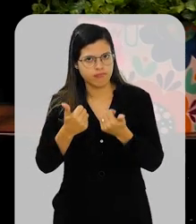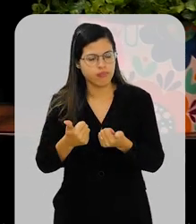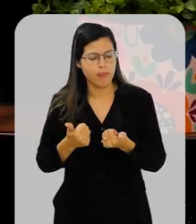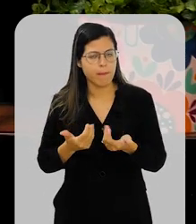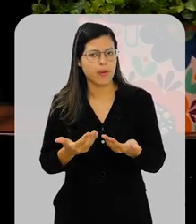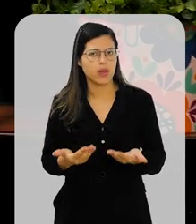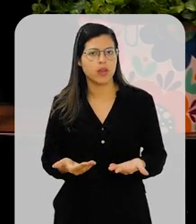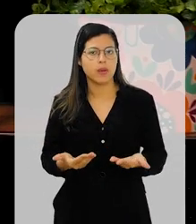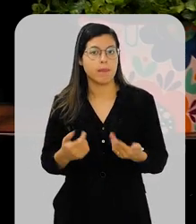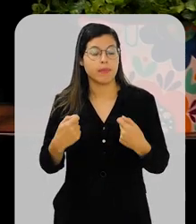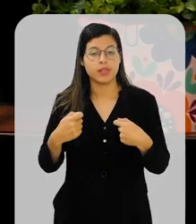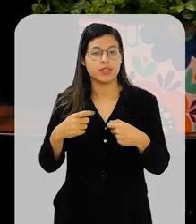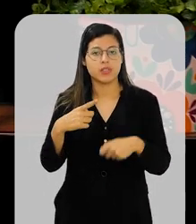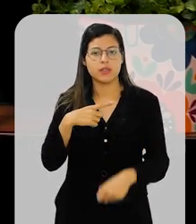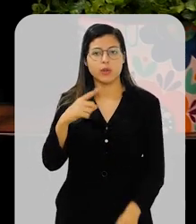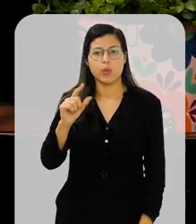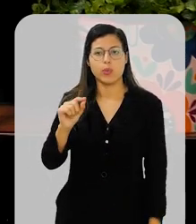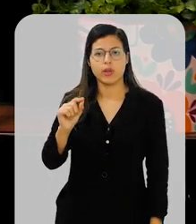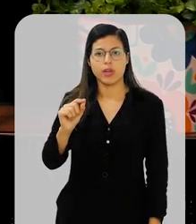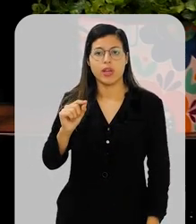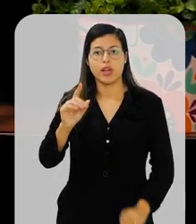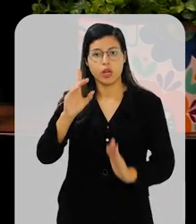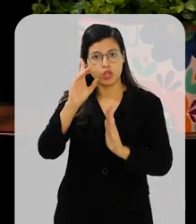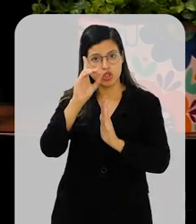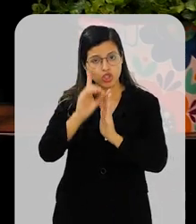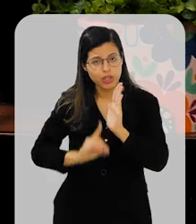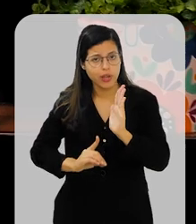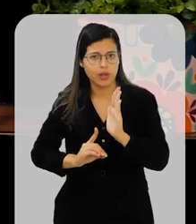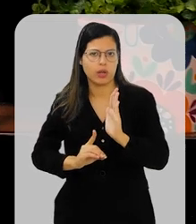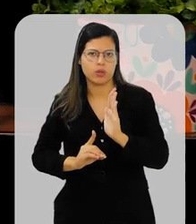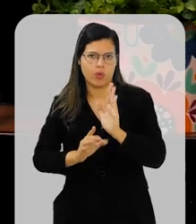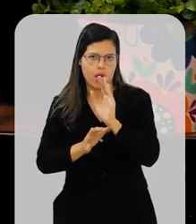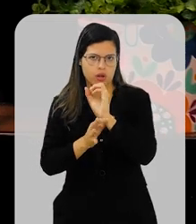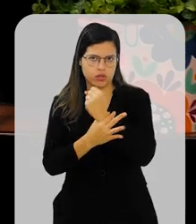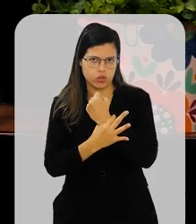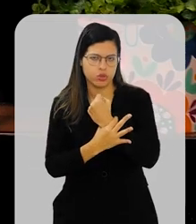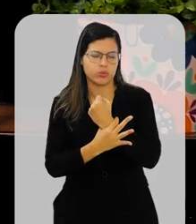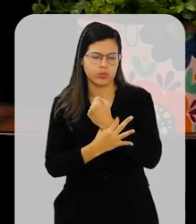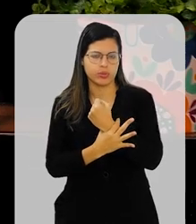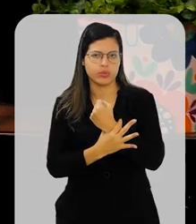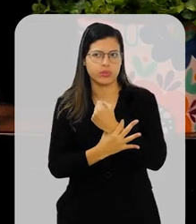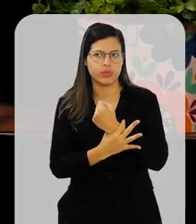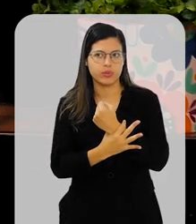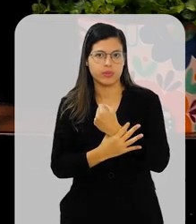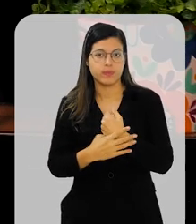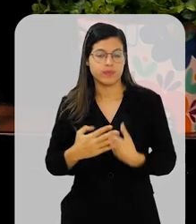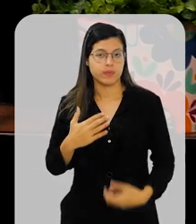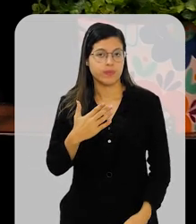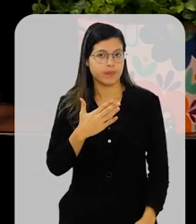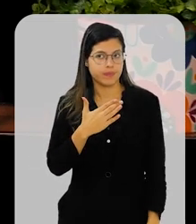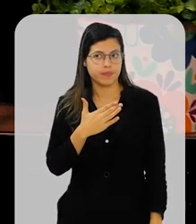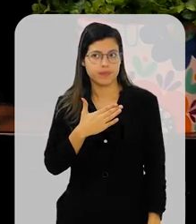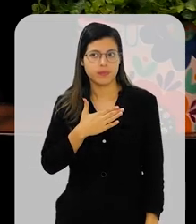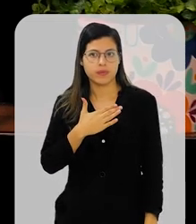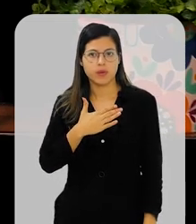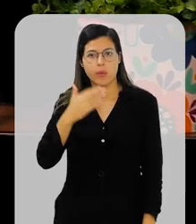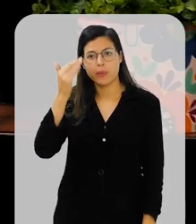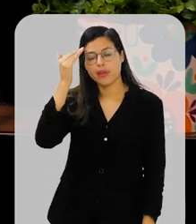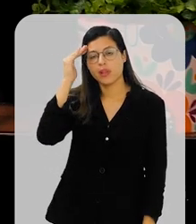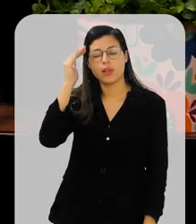saudável, né, nós temos que ter direitos à saúde. Então, para